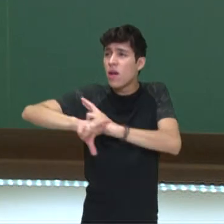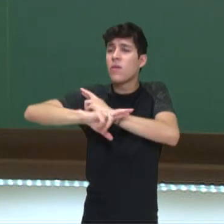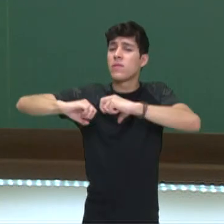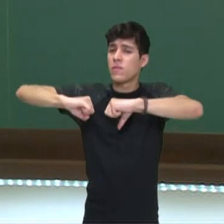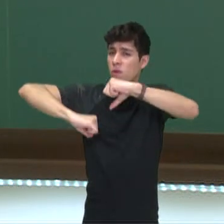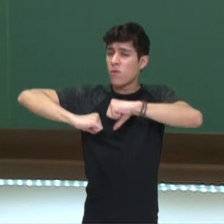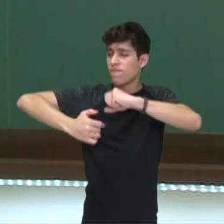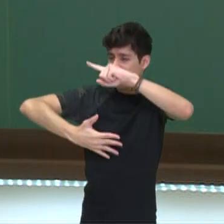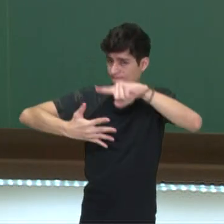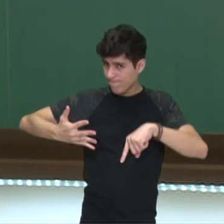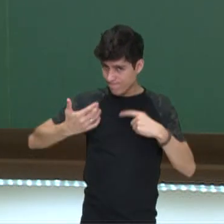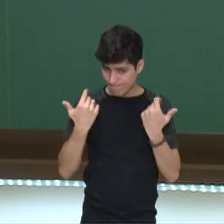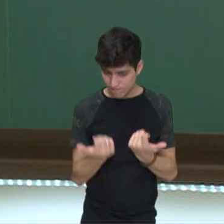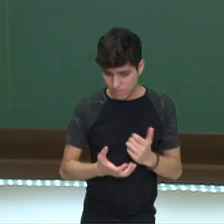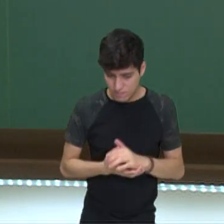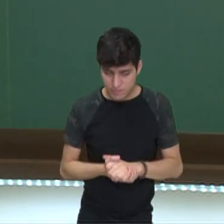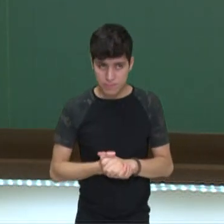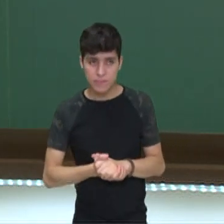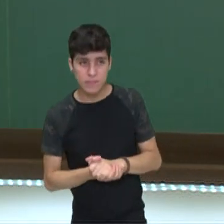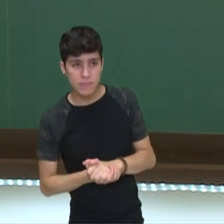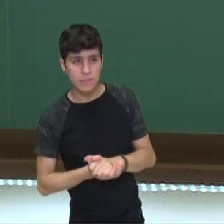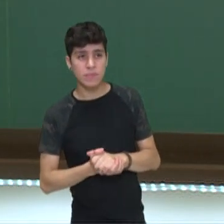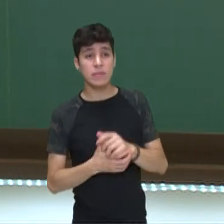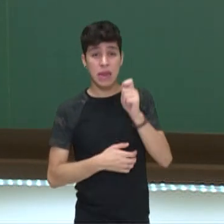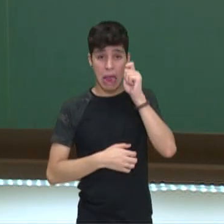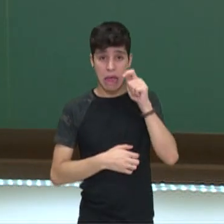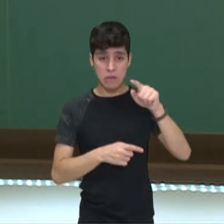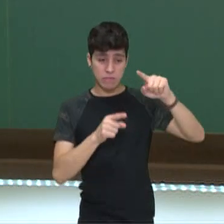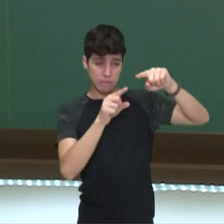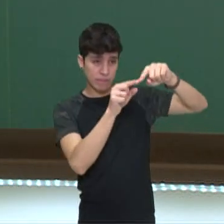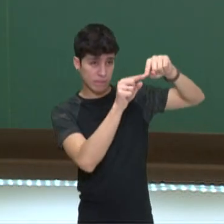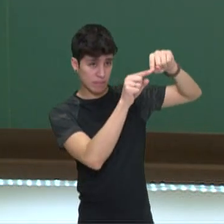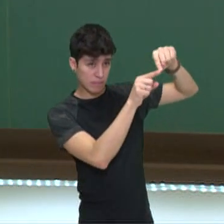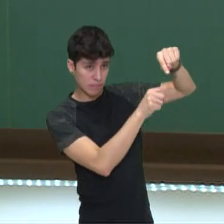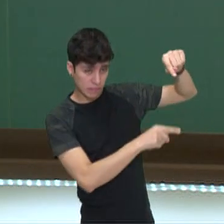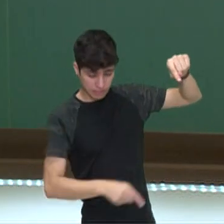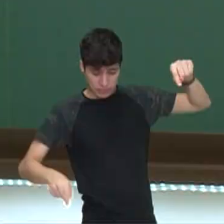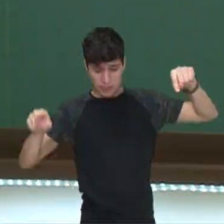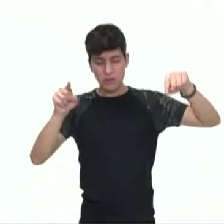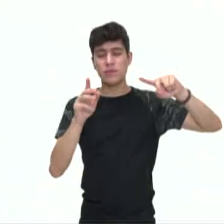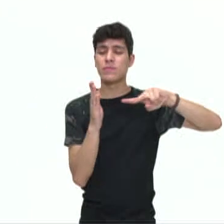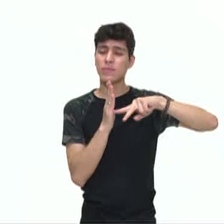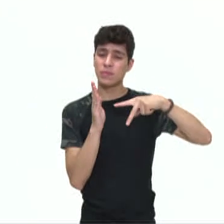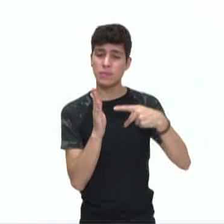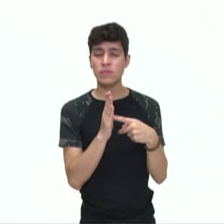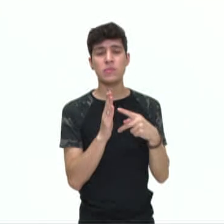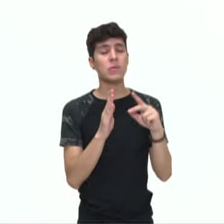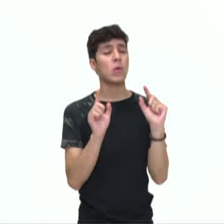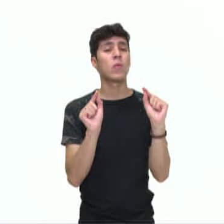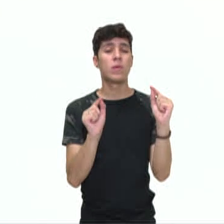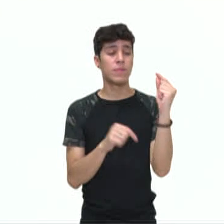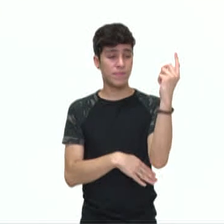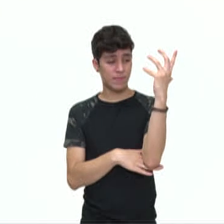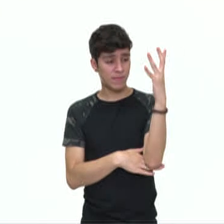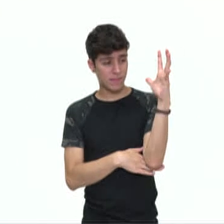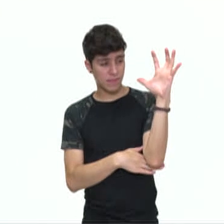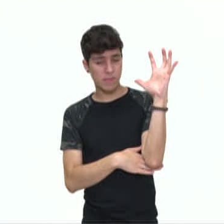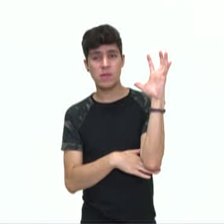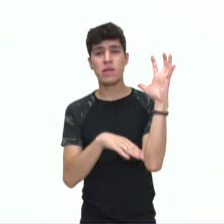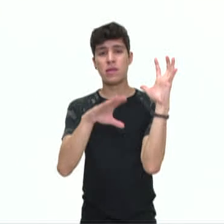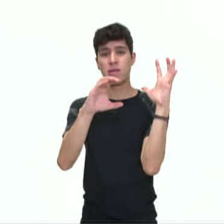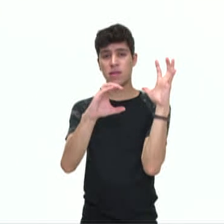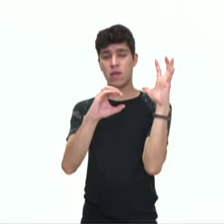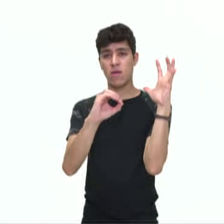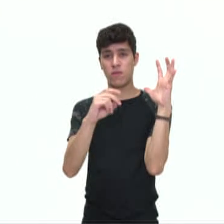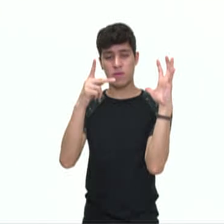tá? Então, todas as setas que estão em azul, tá, significa que é o carbono absorvido pelas plantas.